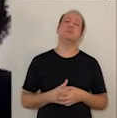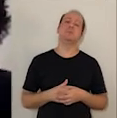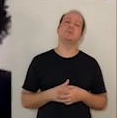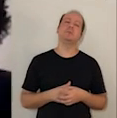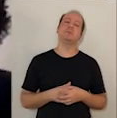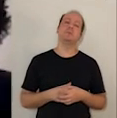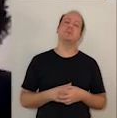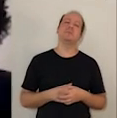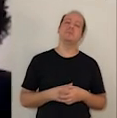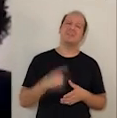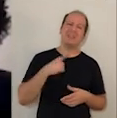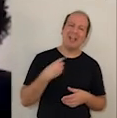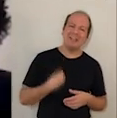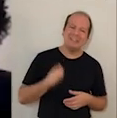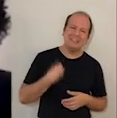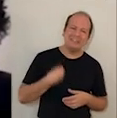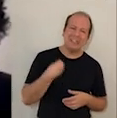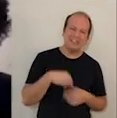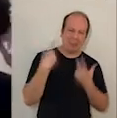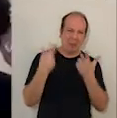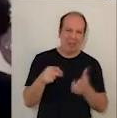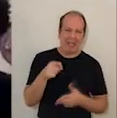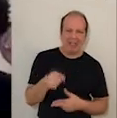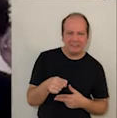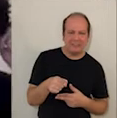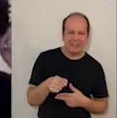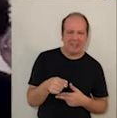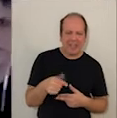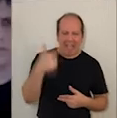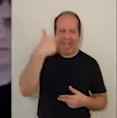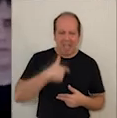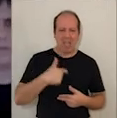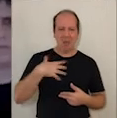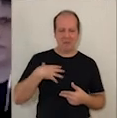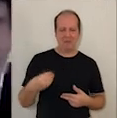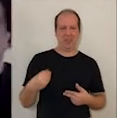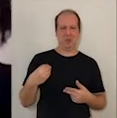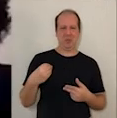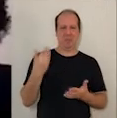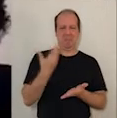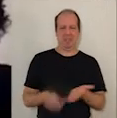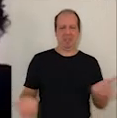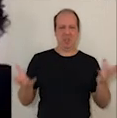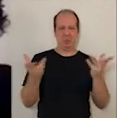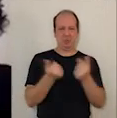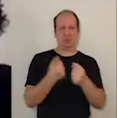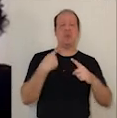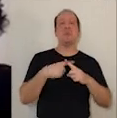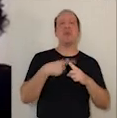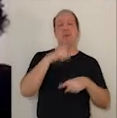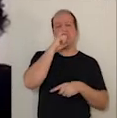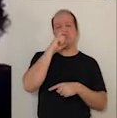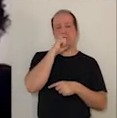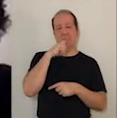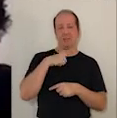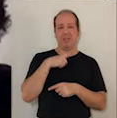Será que existe sob sol ladroeira igual a essa? Eu, o filho ser deserdado por meu pai em benefício de um biltre, de